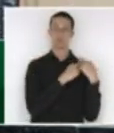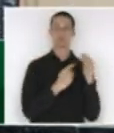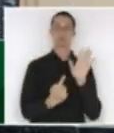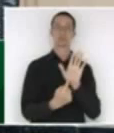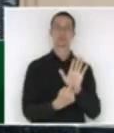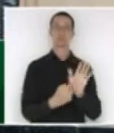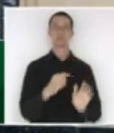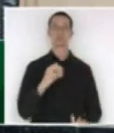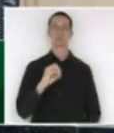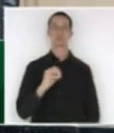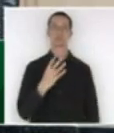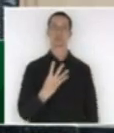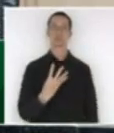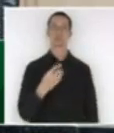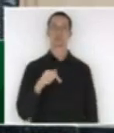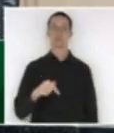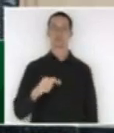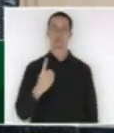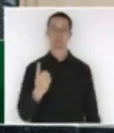a